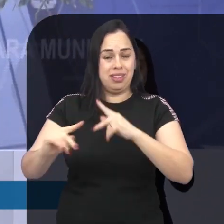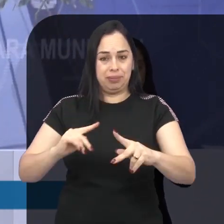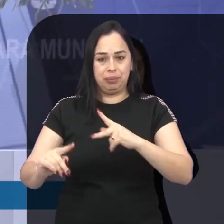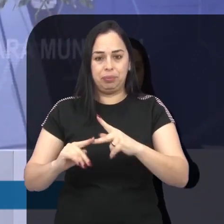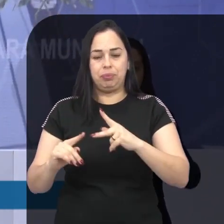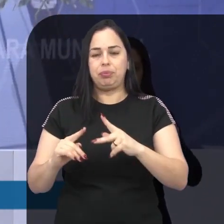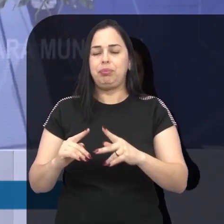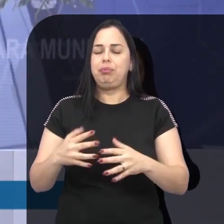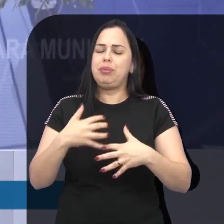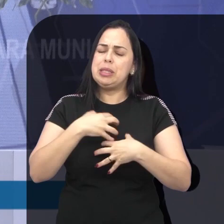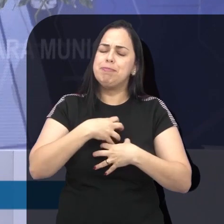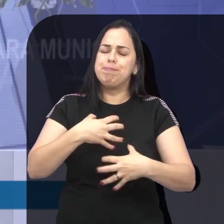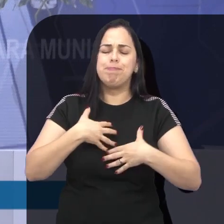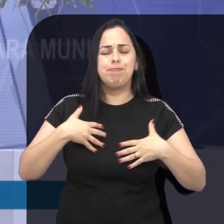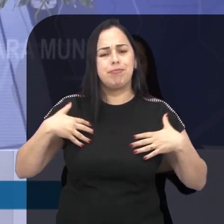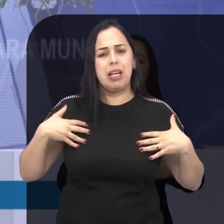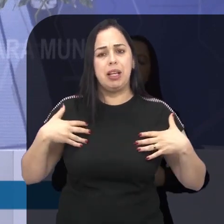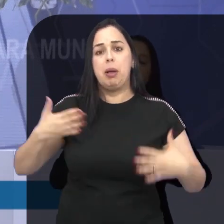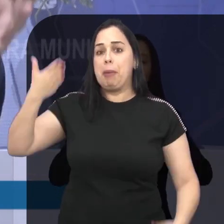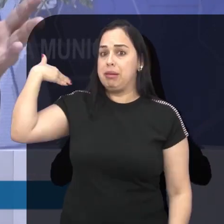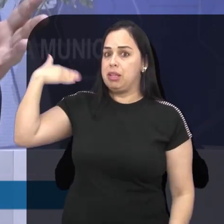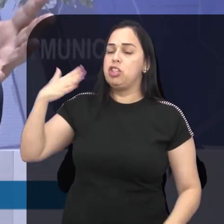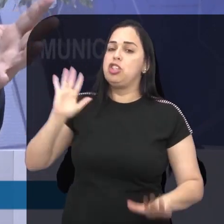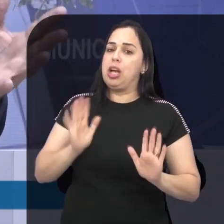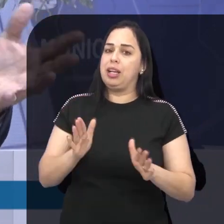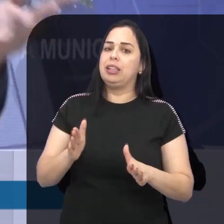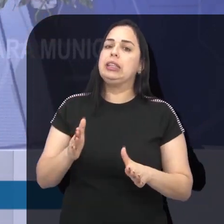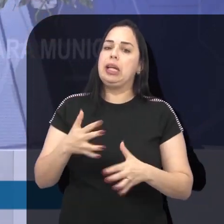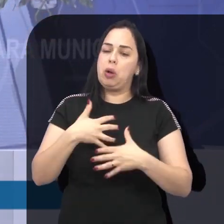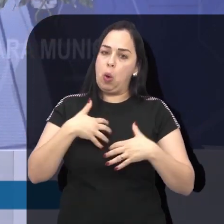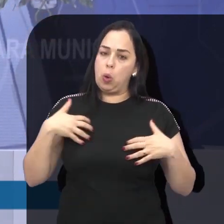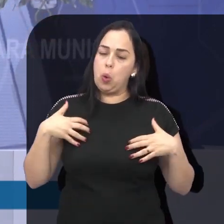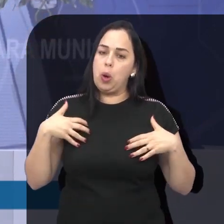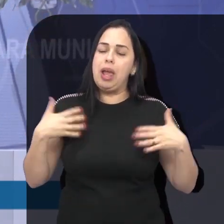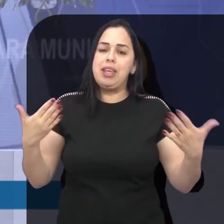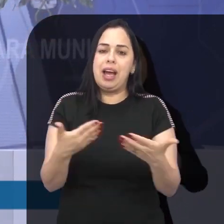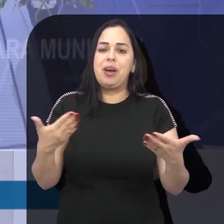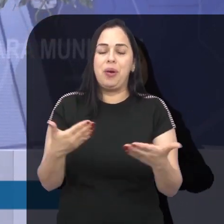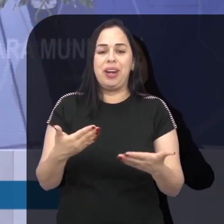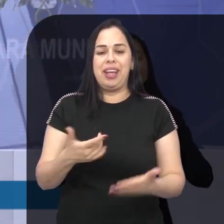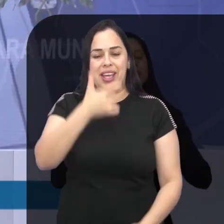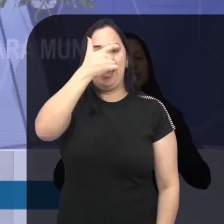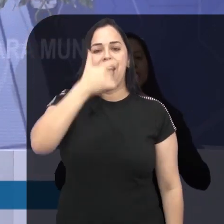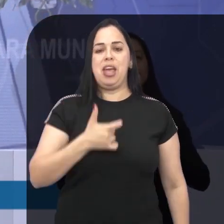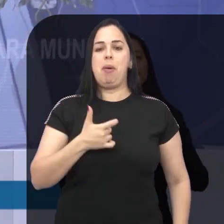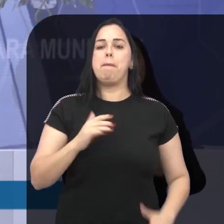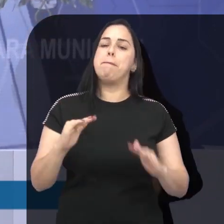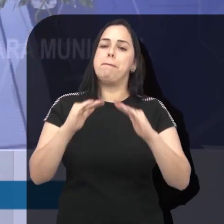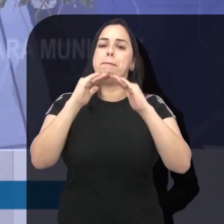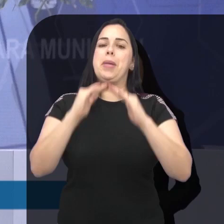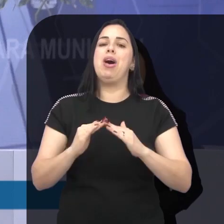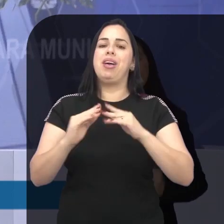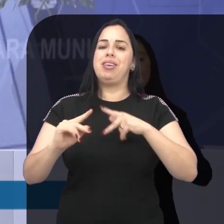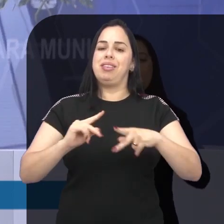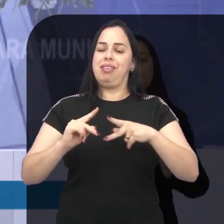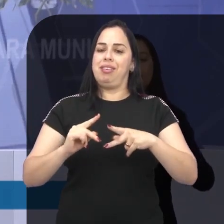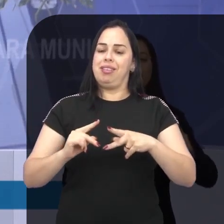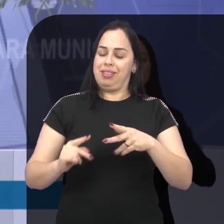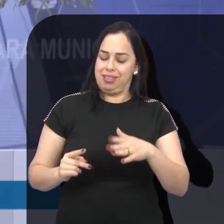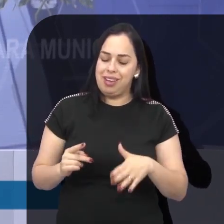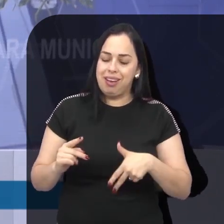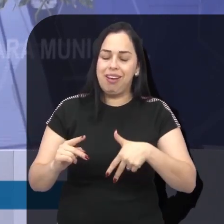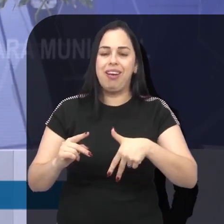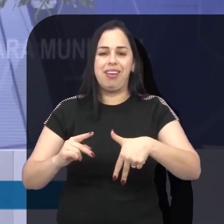hoje e eu tenho muito orgulho, já tinha, passo a ter mais orgulho de dizer que eu moro na cidade de São José dos Campos, sou